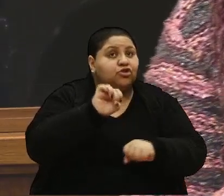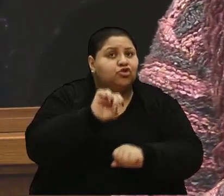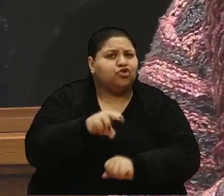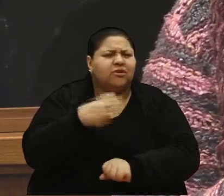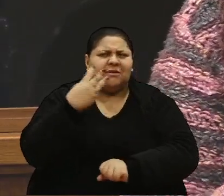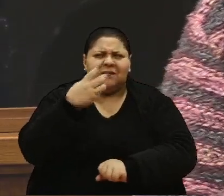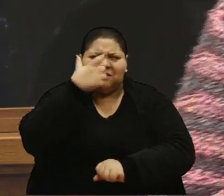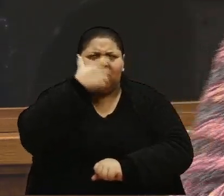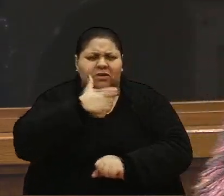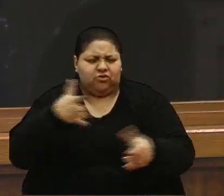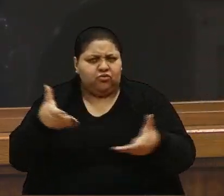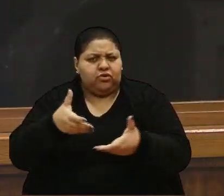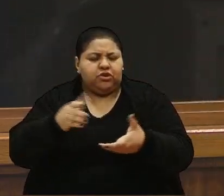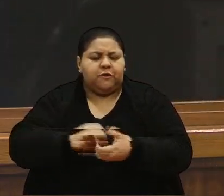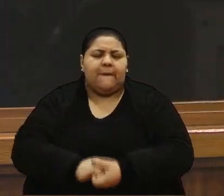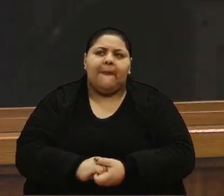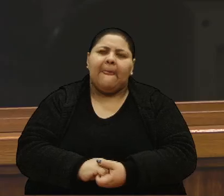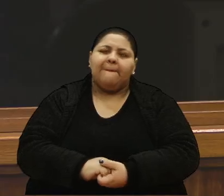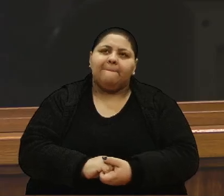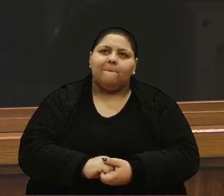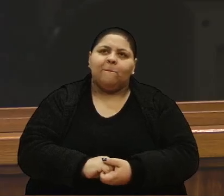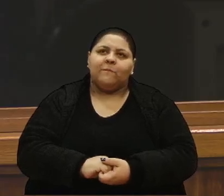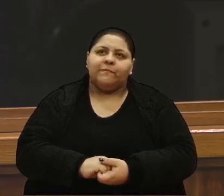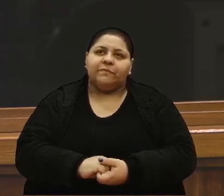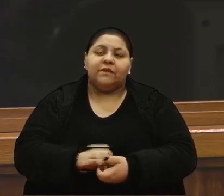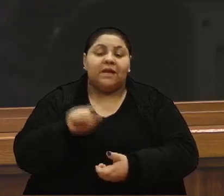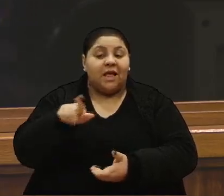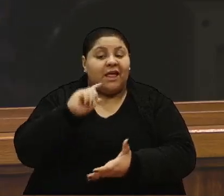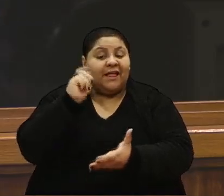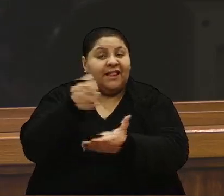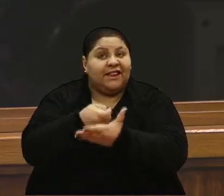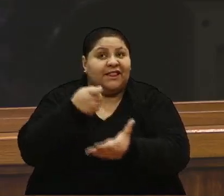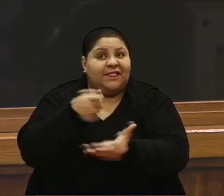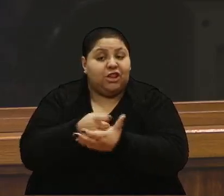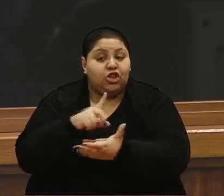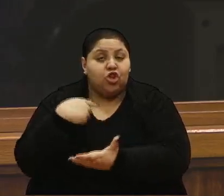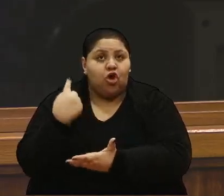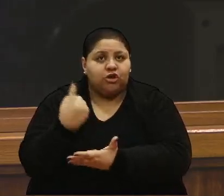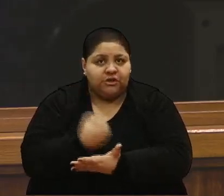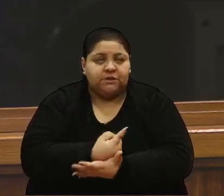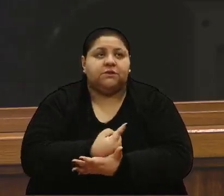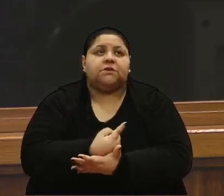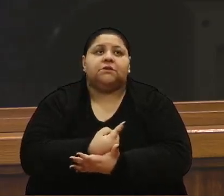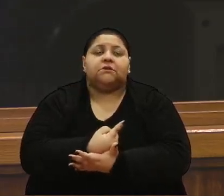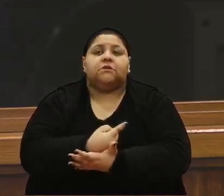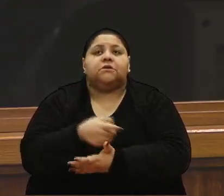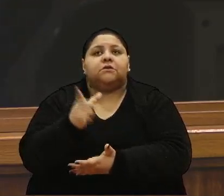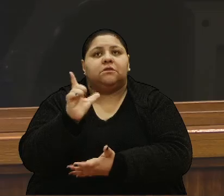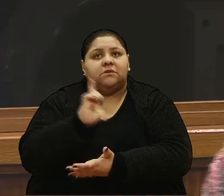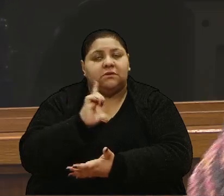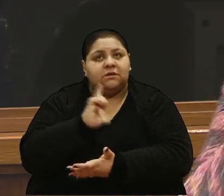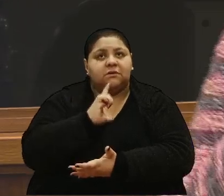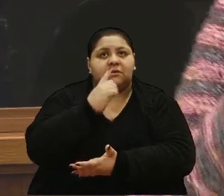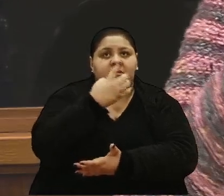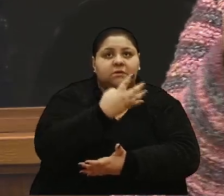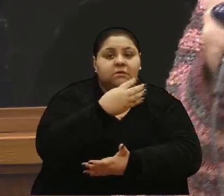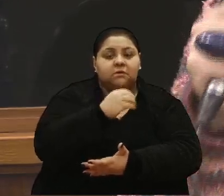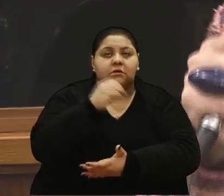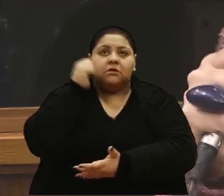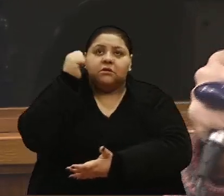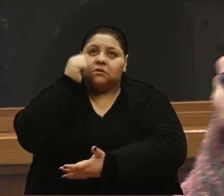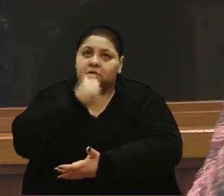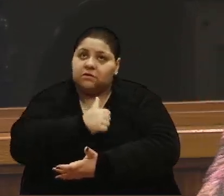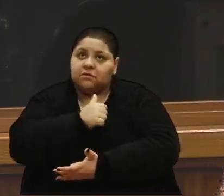não me engano, hoje, né? Então, essa é uma luta nossa, e nós temos 40 mulheres que